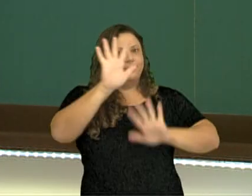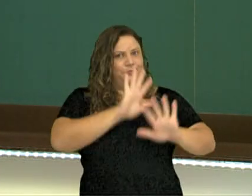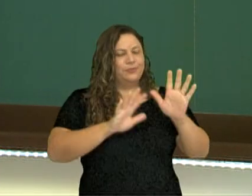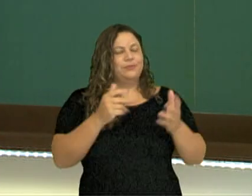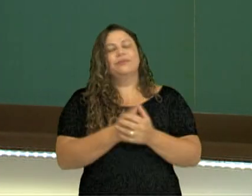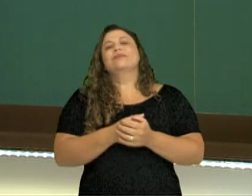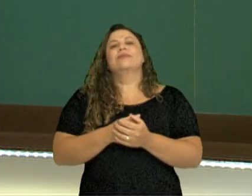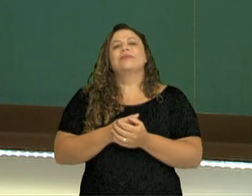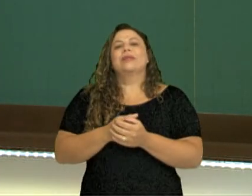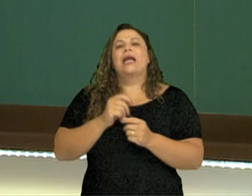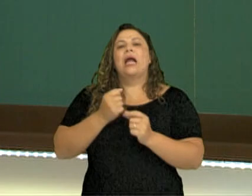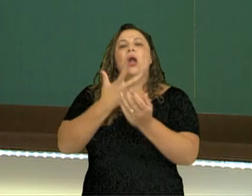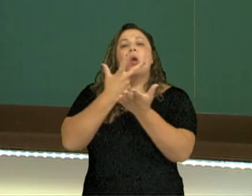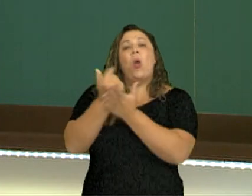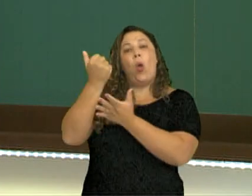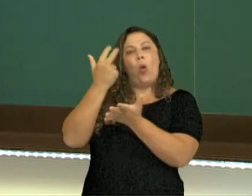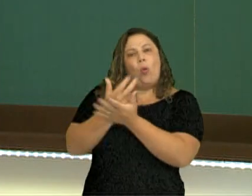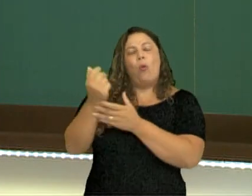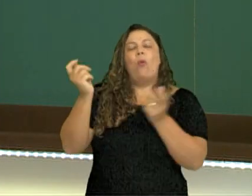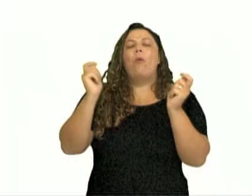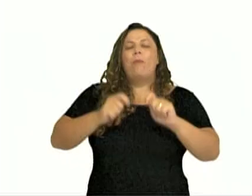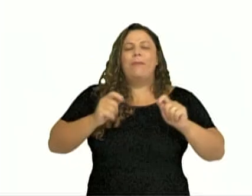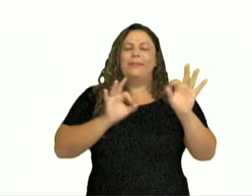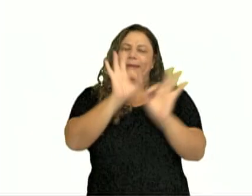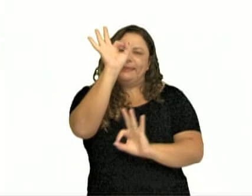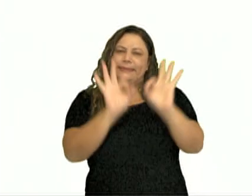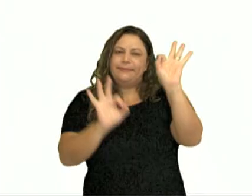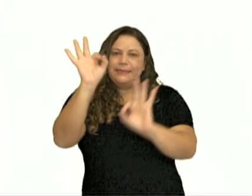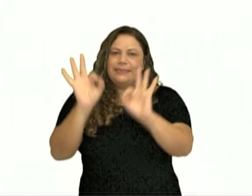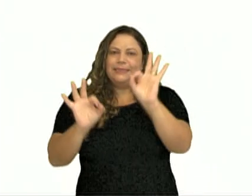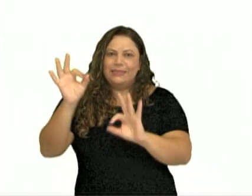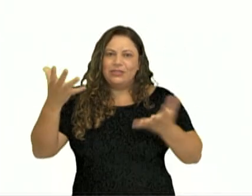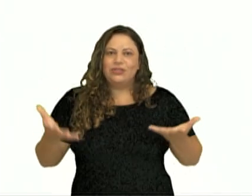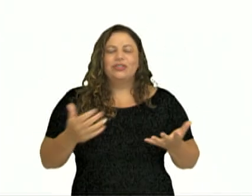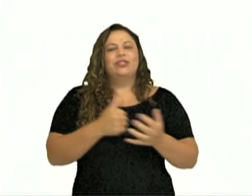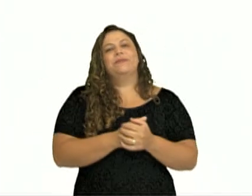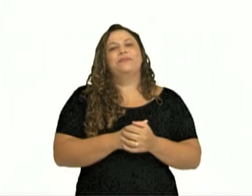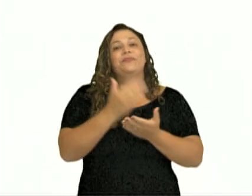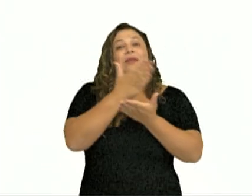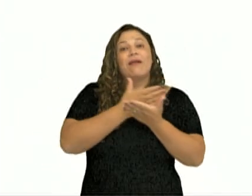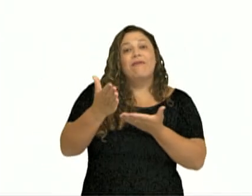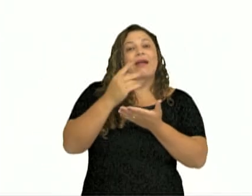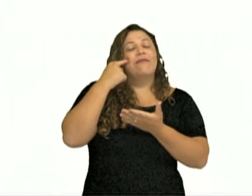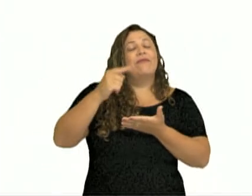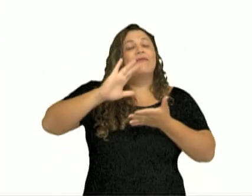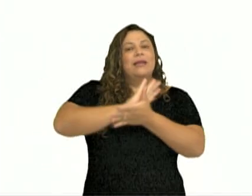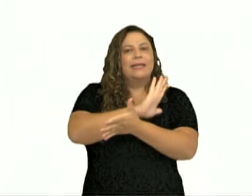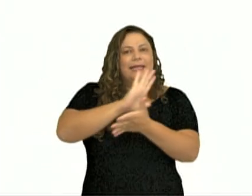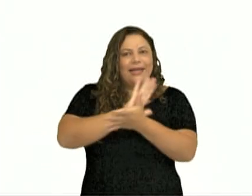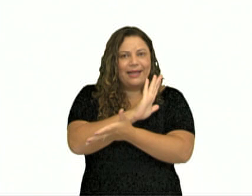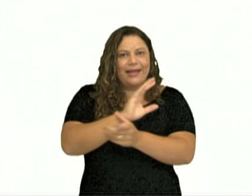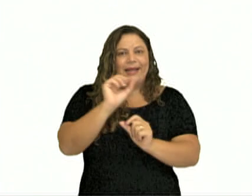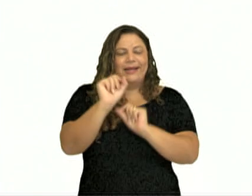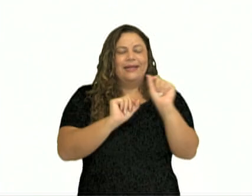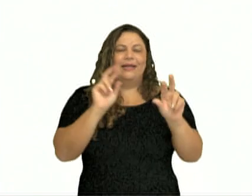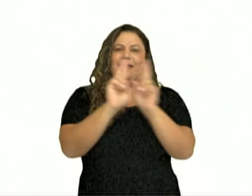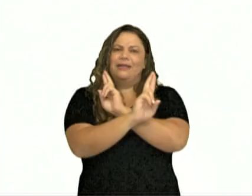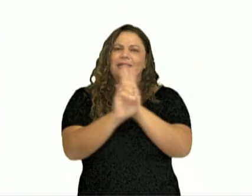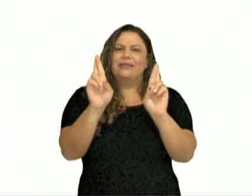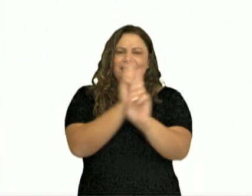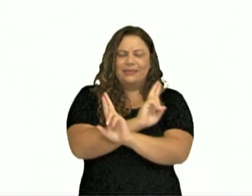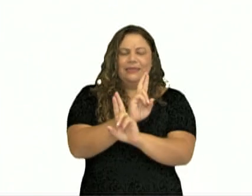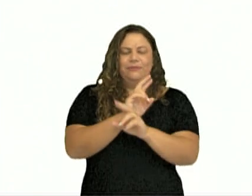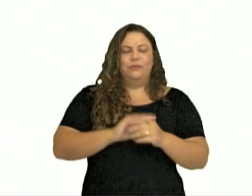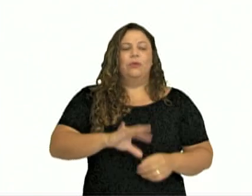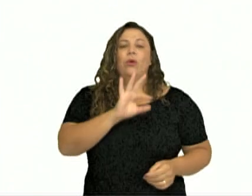de impulso, né? Então tem que se planejar. Ela vai rever os seus gastos em relação à remuneração que ela